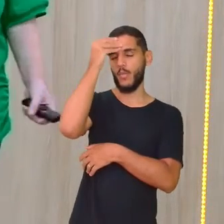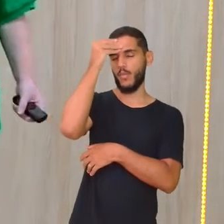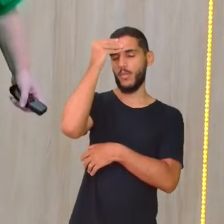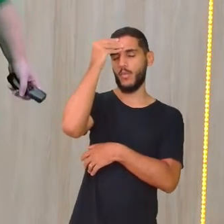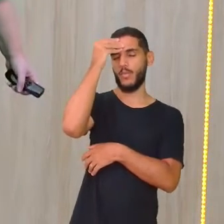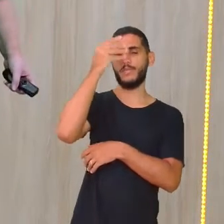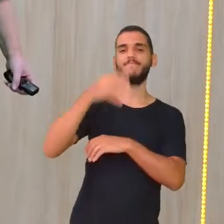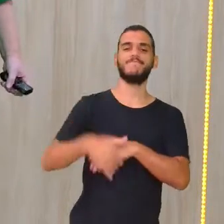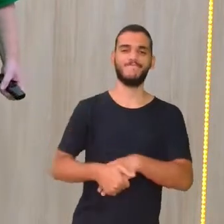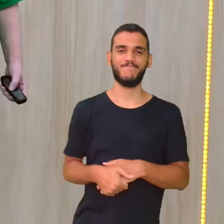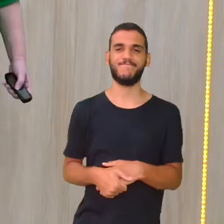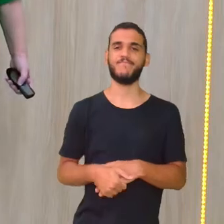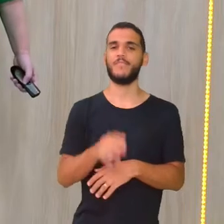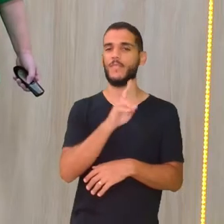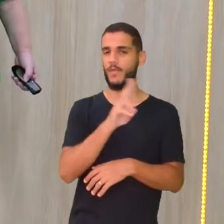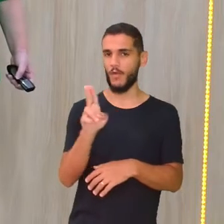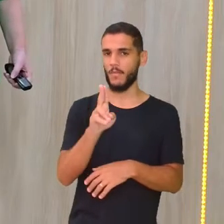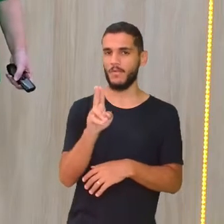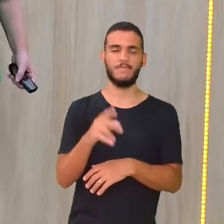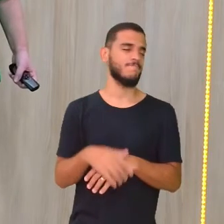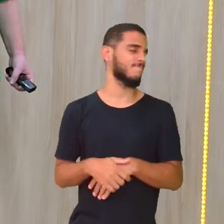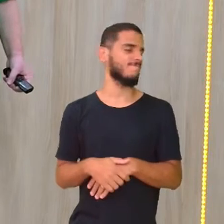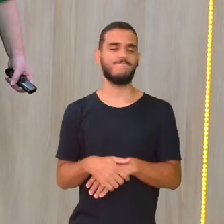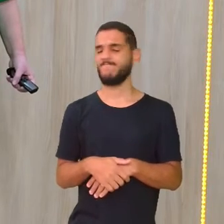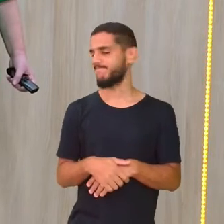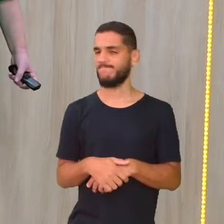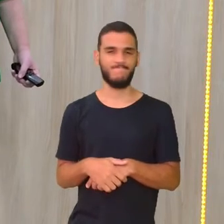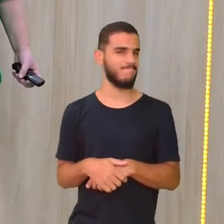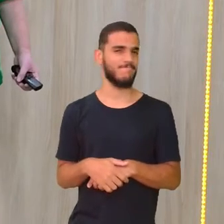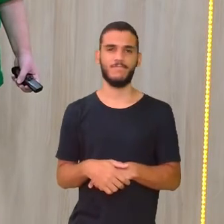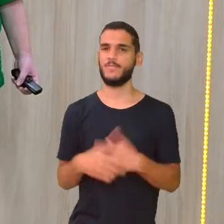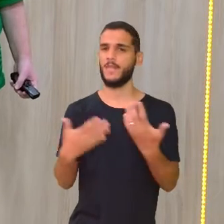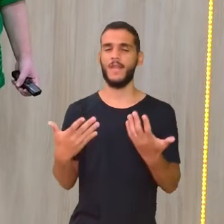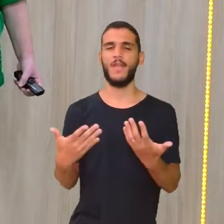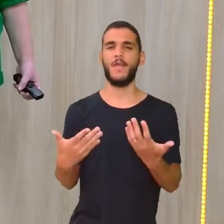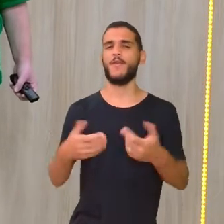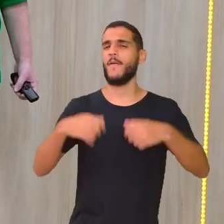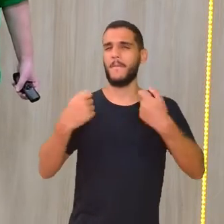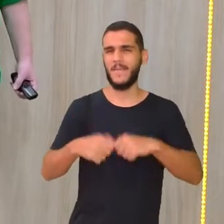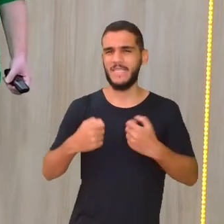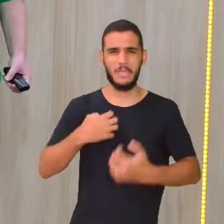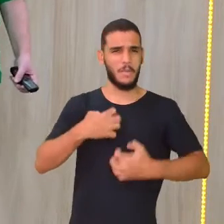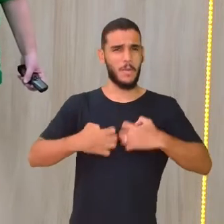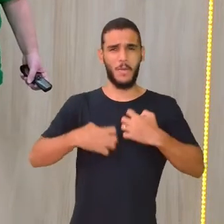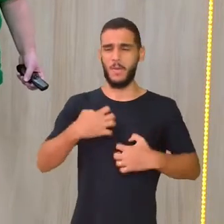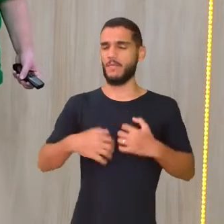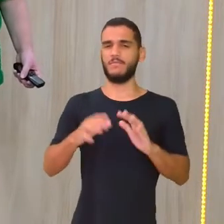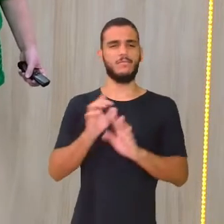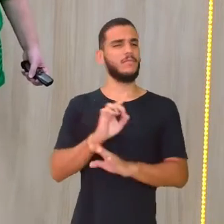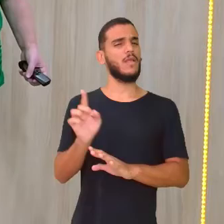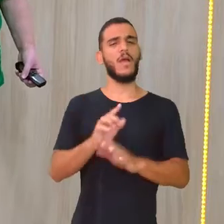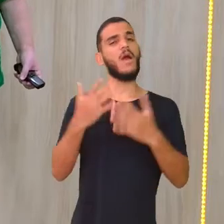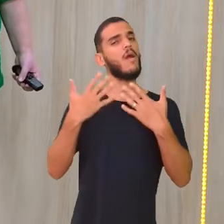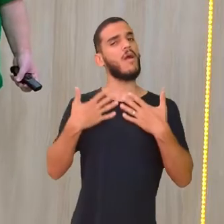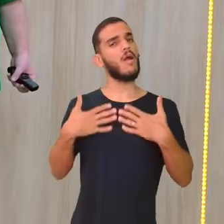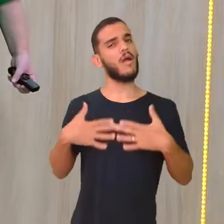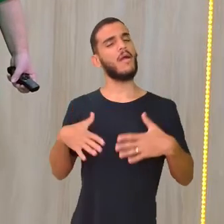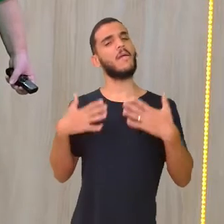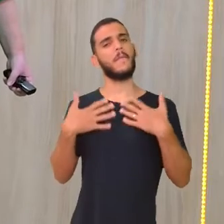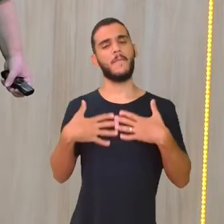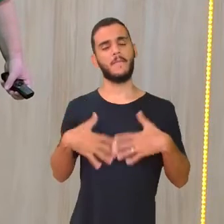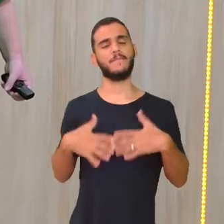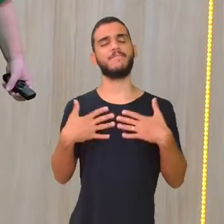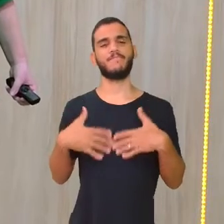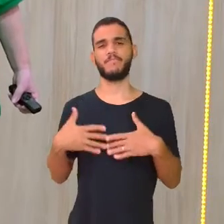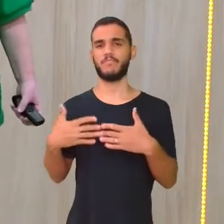né? Os nomes, não, gente, não precisa dar esse estresse na sua cabecinha.